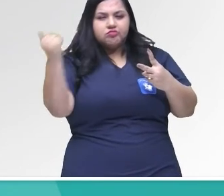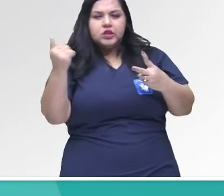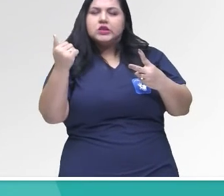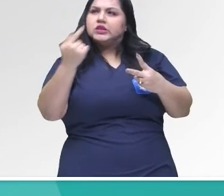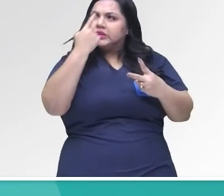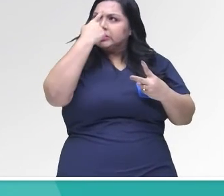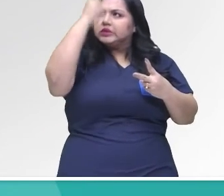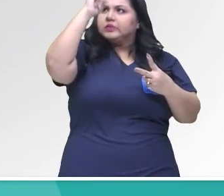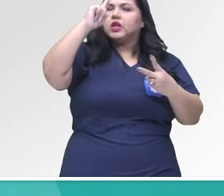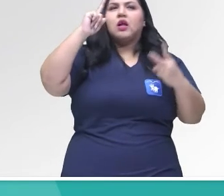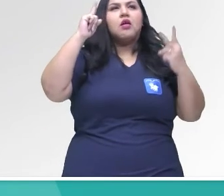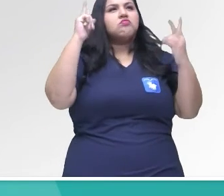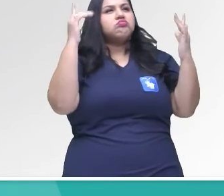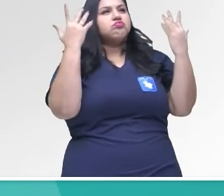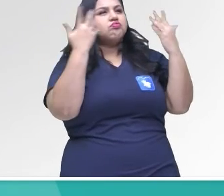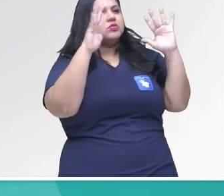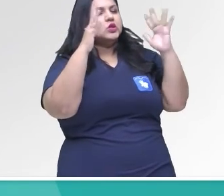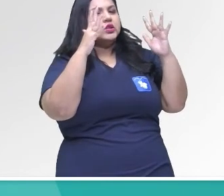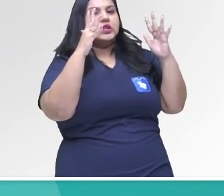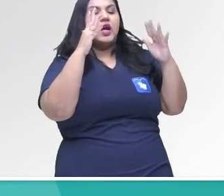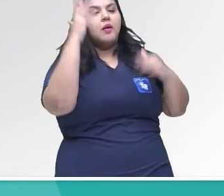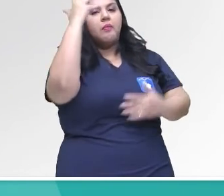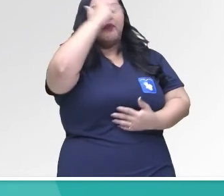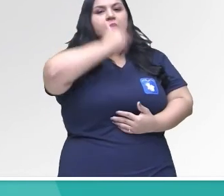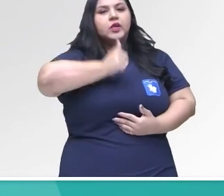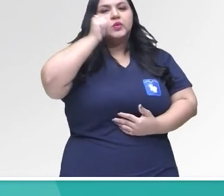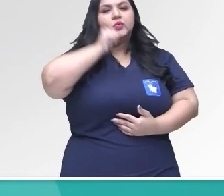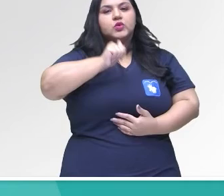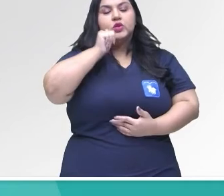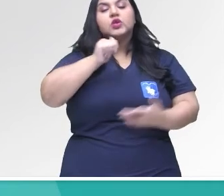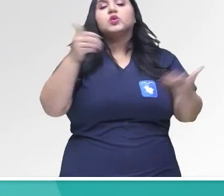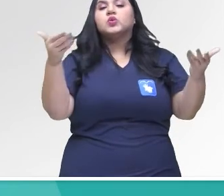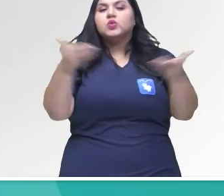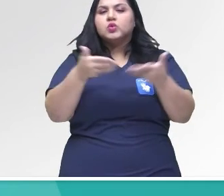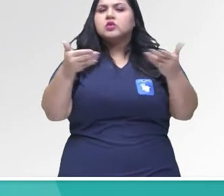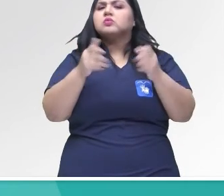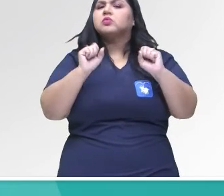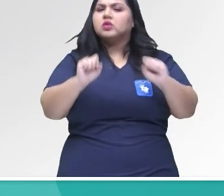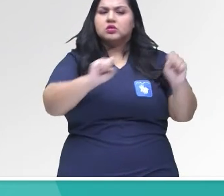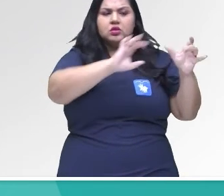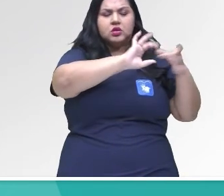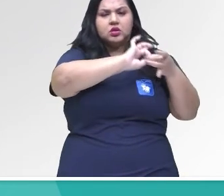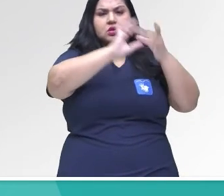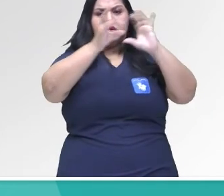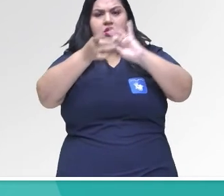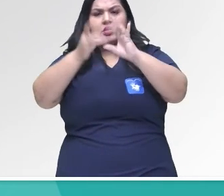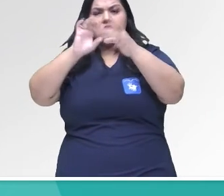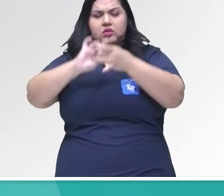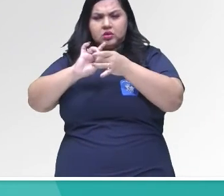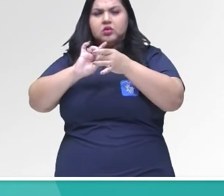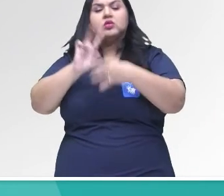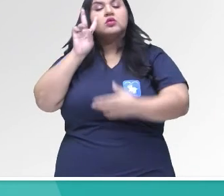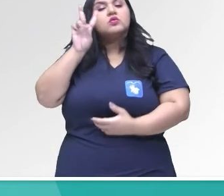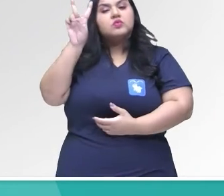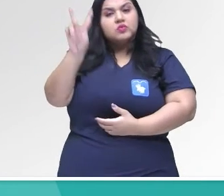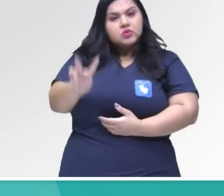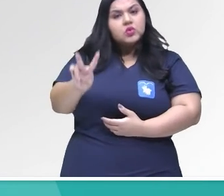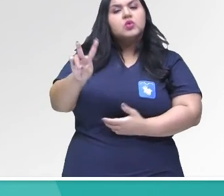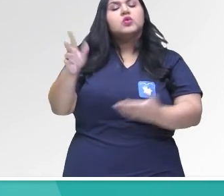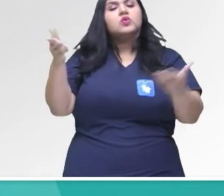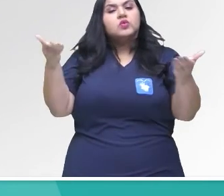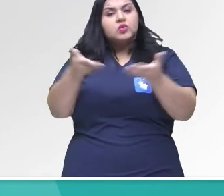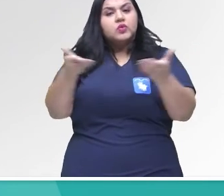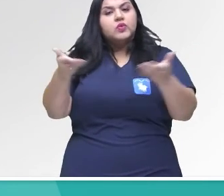a beleza da mulher. Hoje nós podemos fazer essa contextualização da música que nós estamos ouvindo hoje